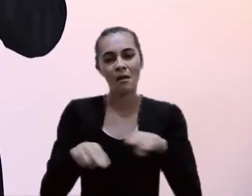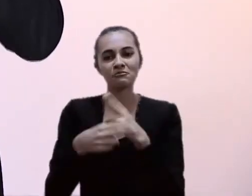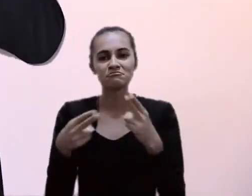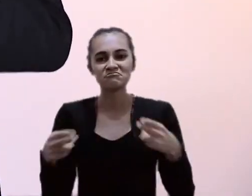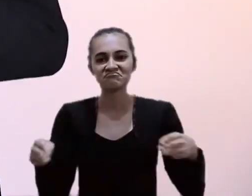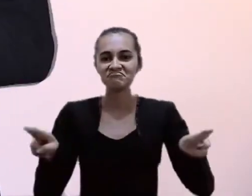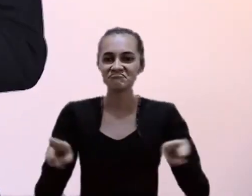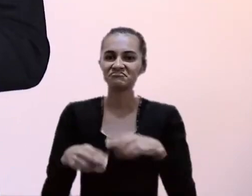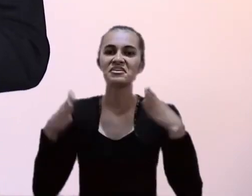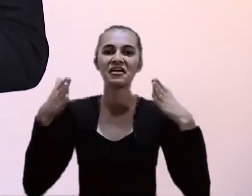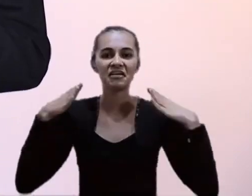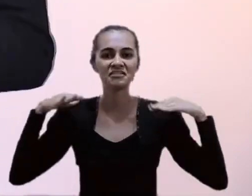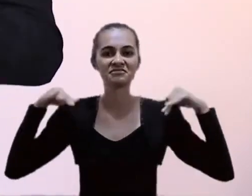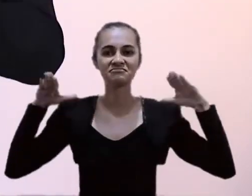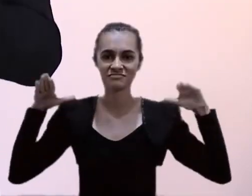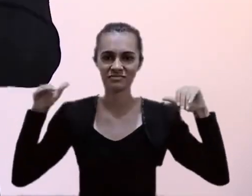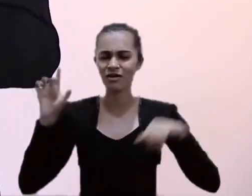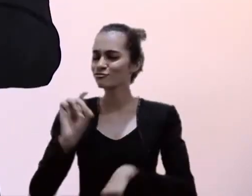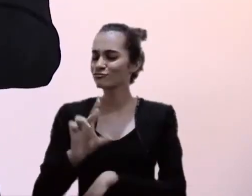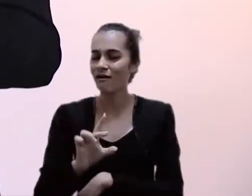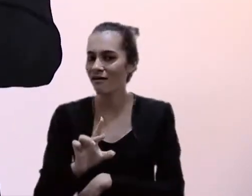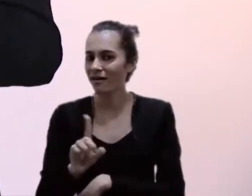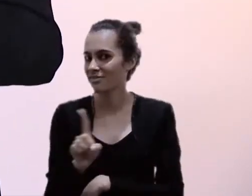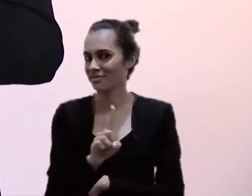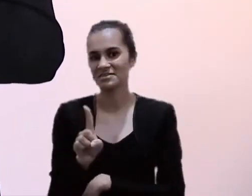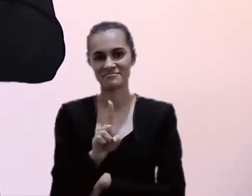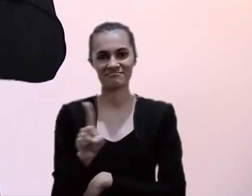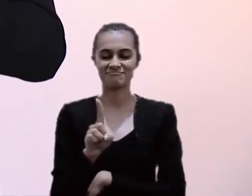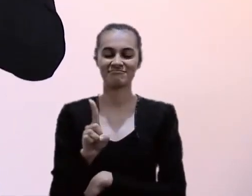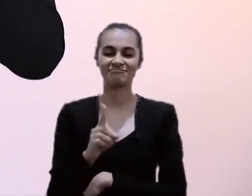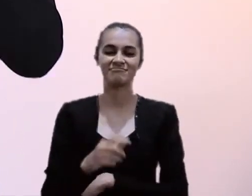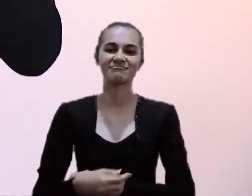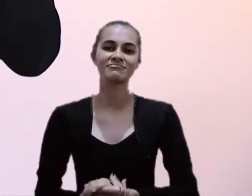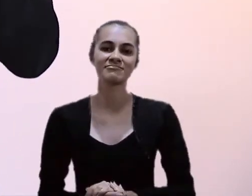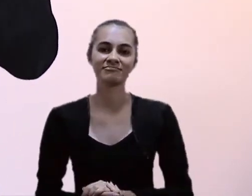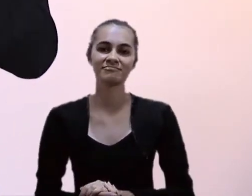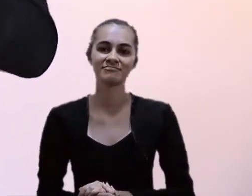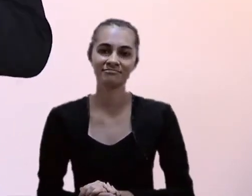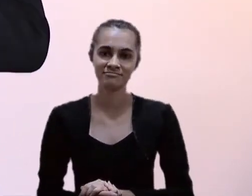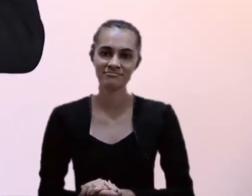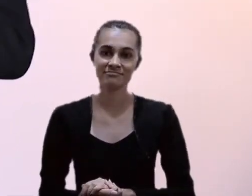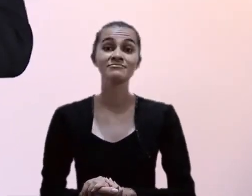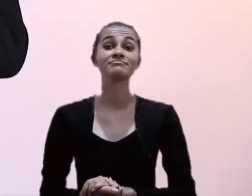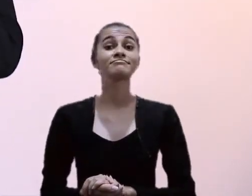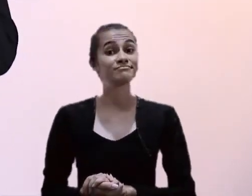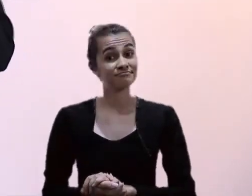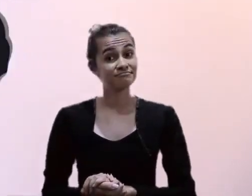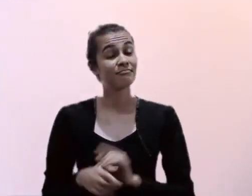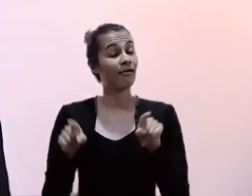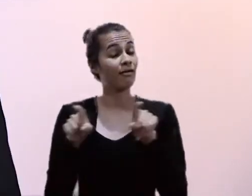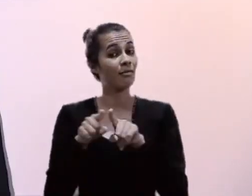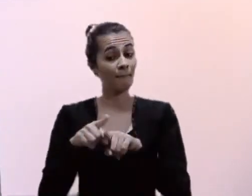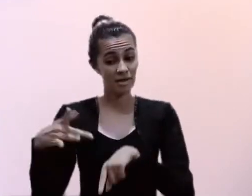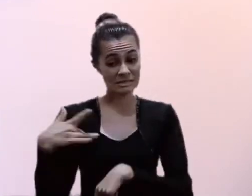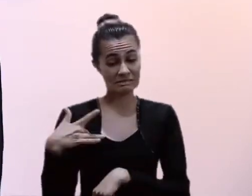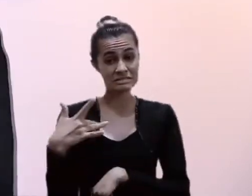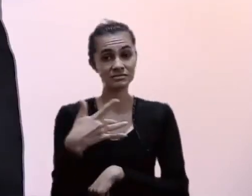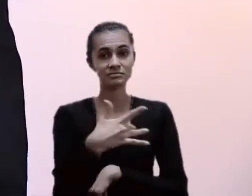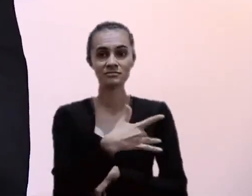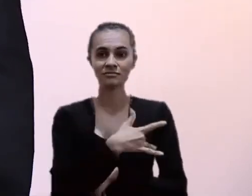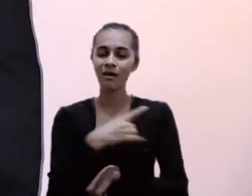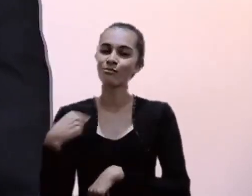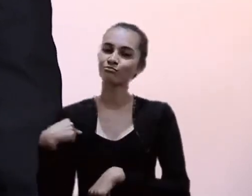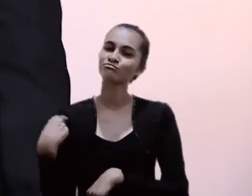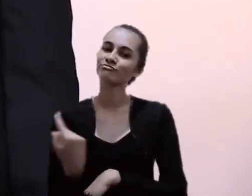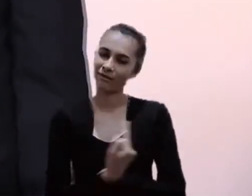Mas não é apenas isso. Ainda produz saúde para a nossa vida.